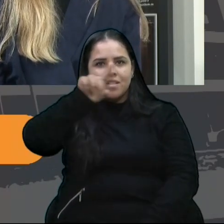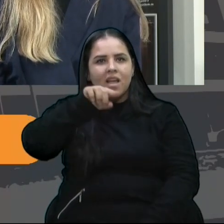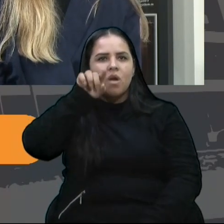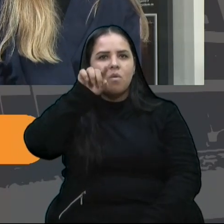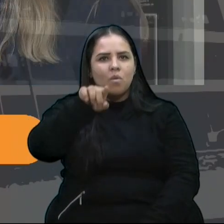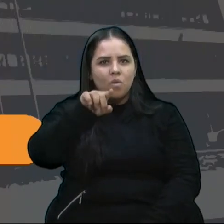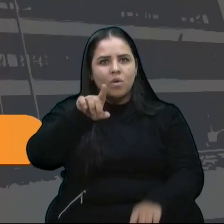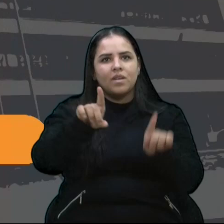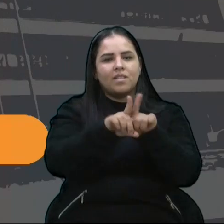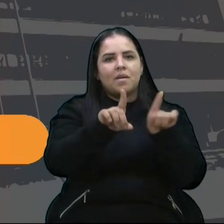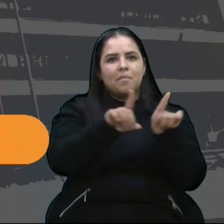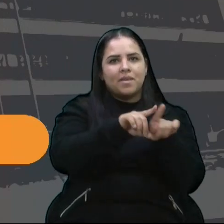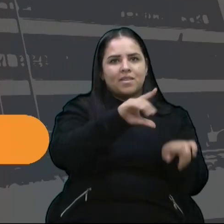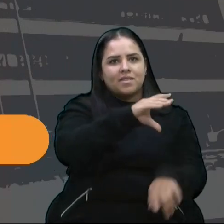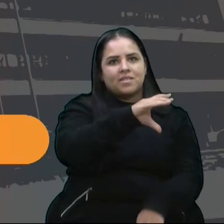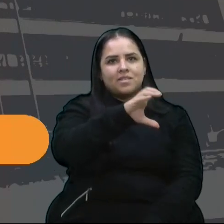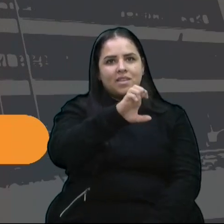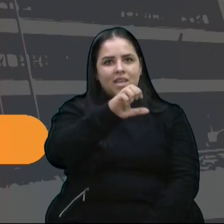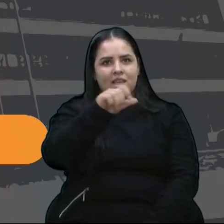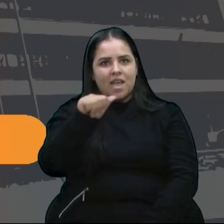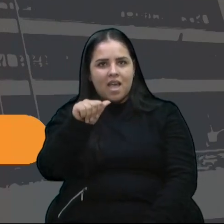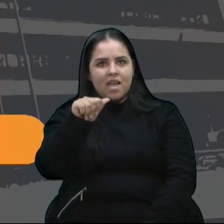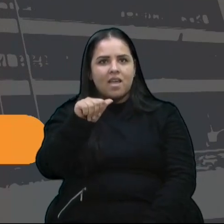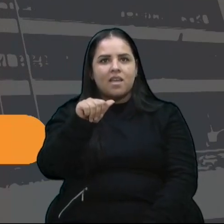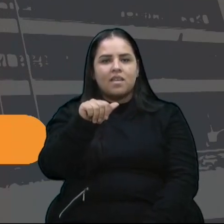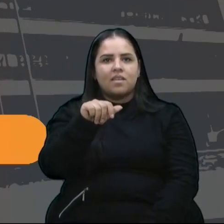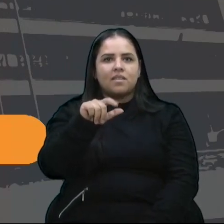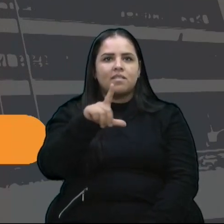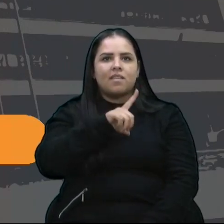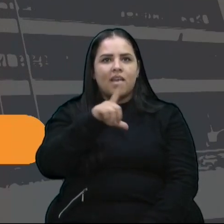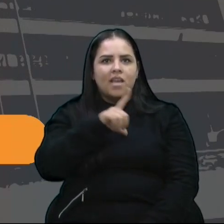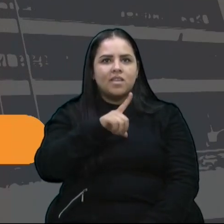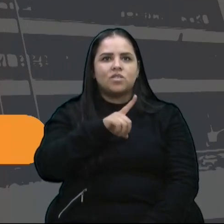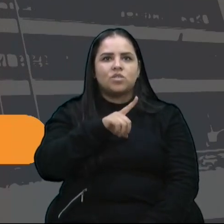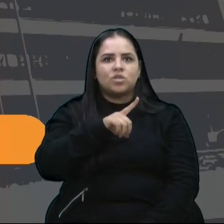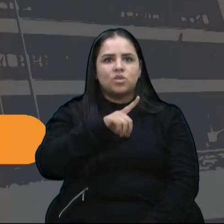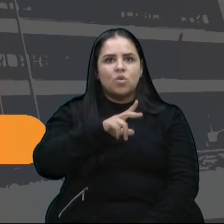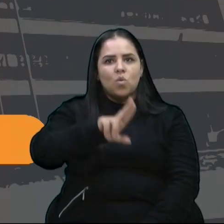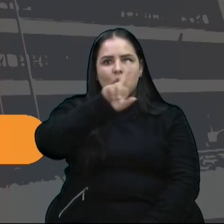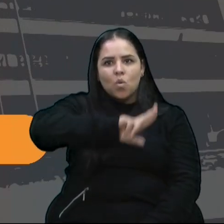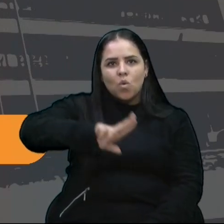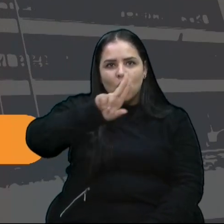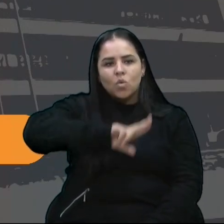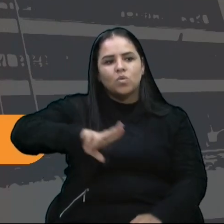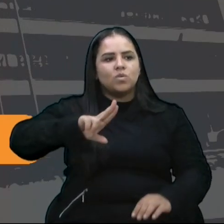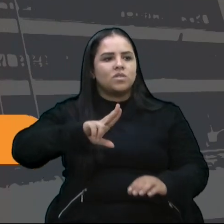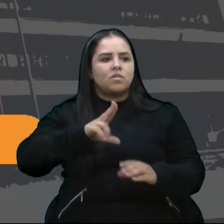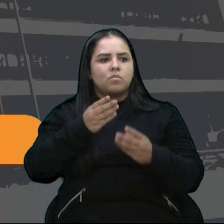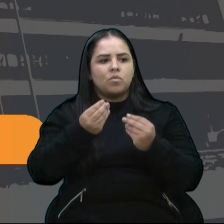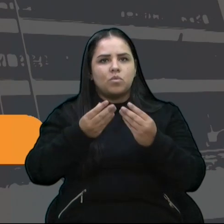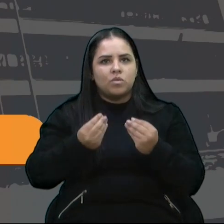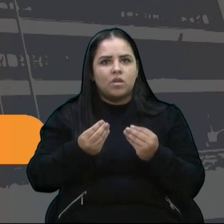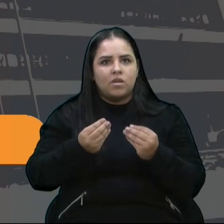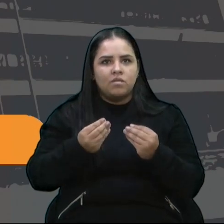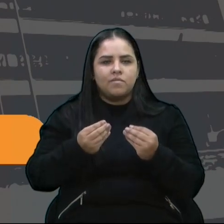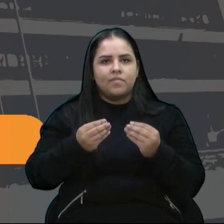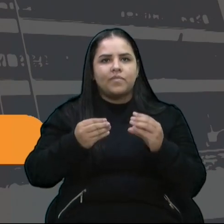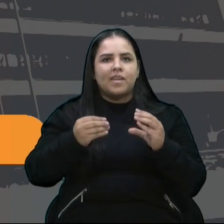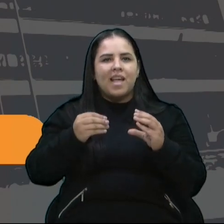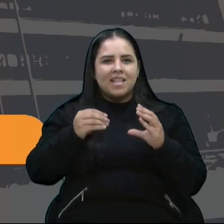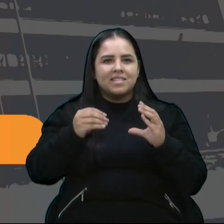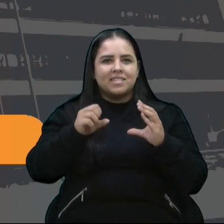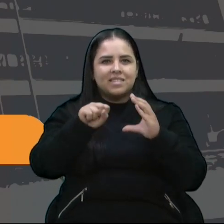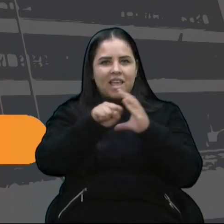que eu cresci, né, escutando "abuse e use" no singular, e para mim um que é fantástico, que é